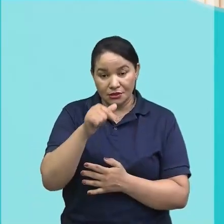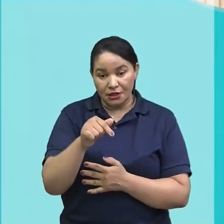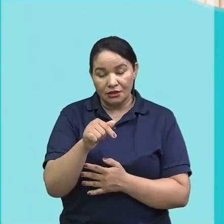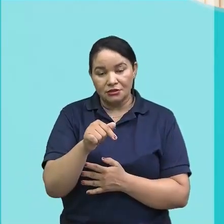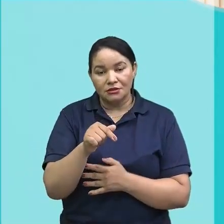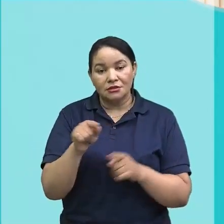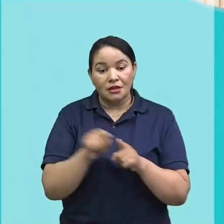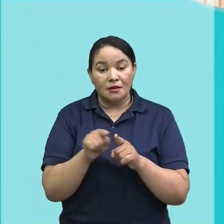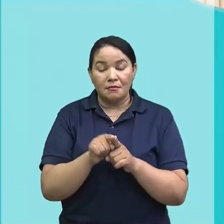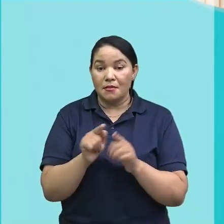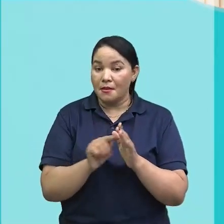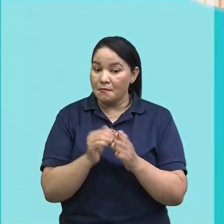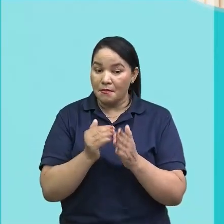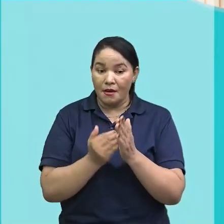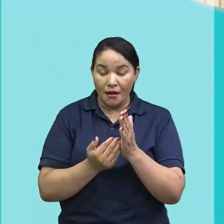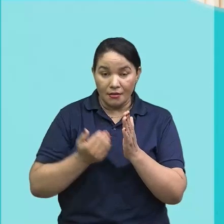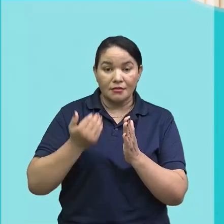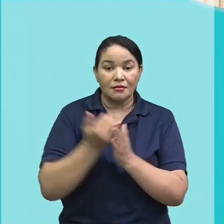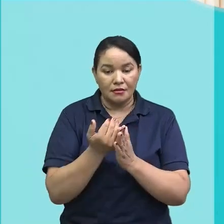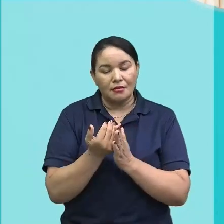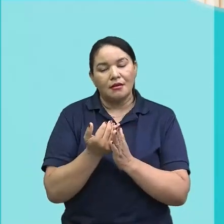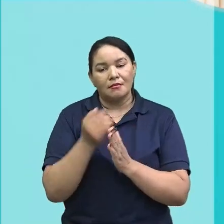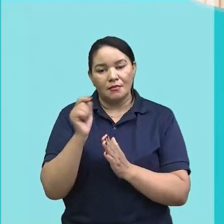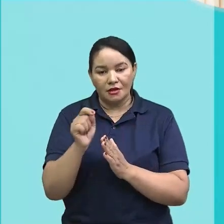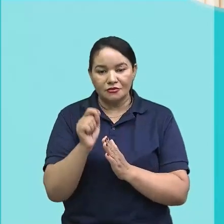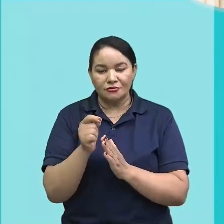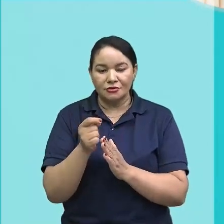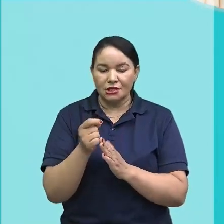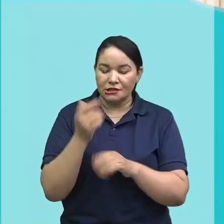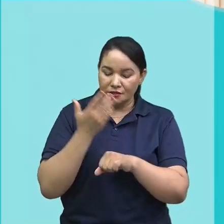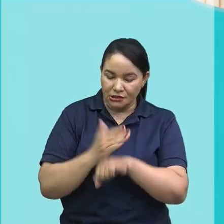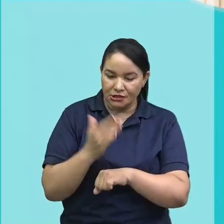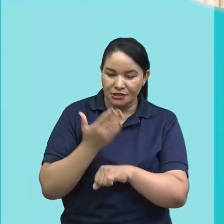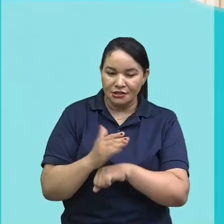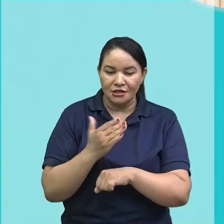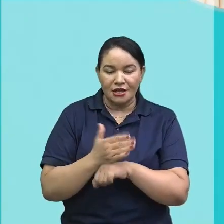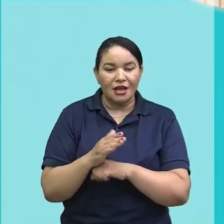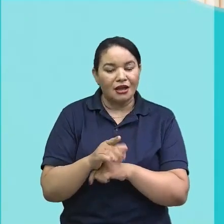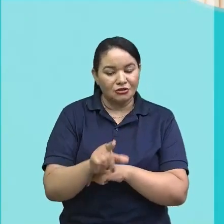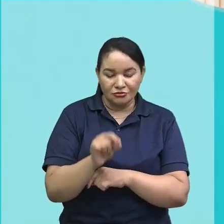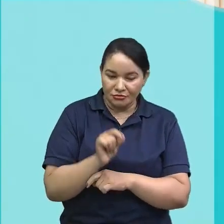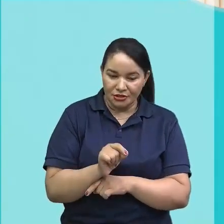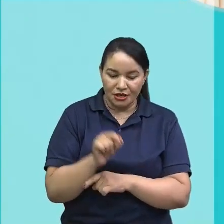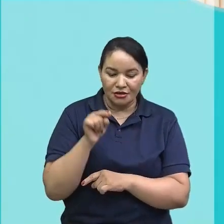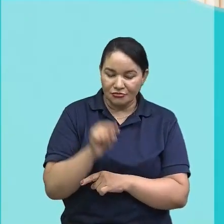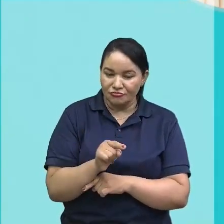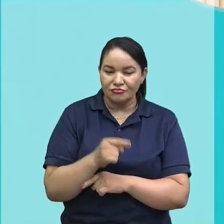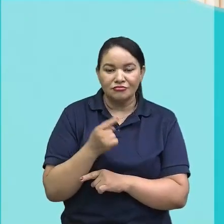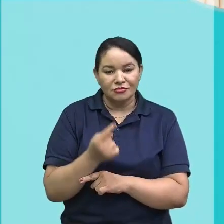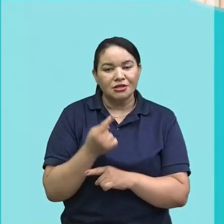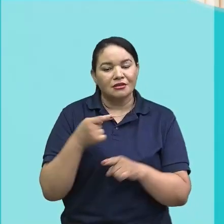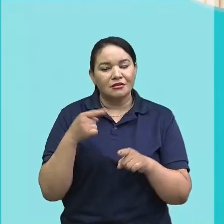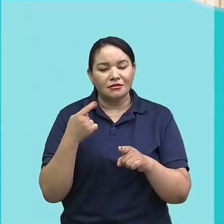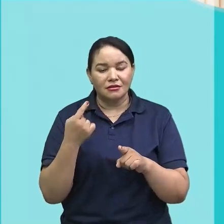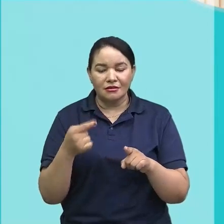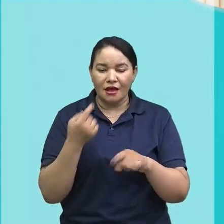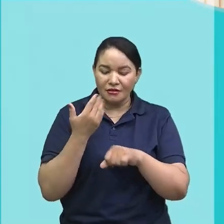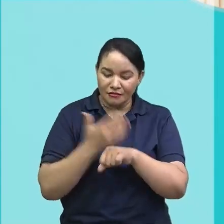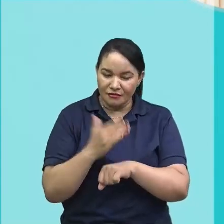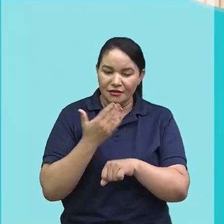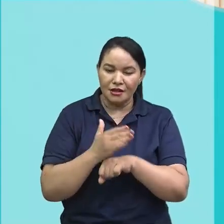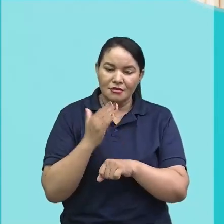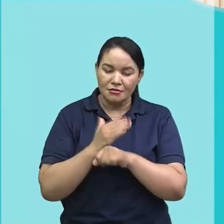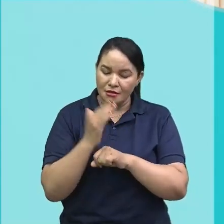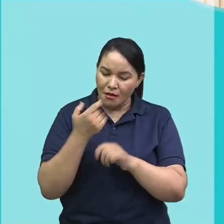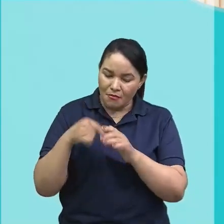aprofundar, decidir escolher aquilo e me debruçar sobre aquilo,